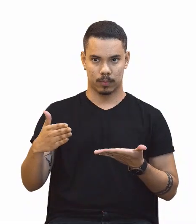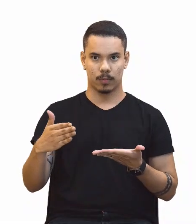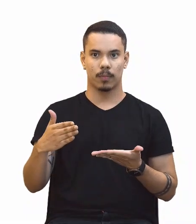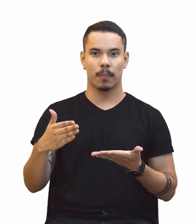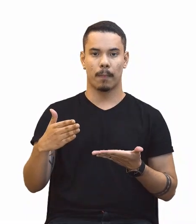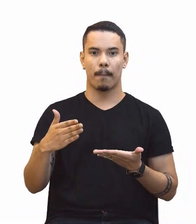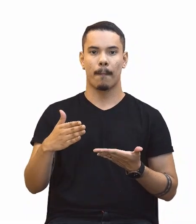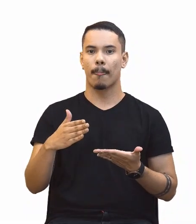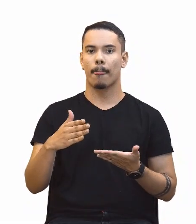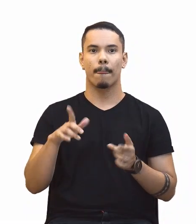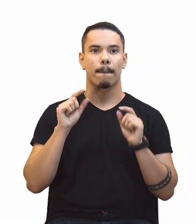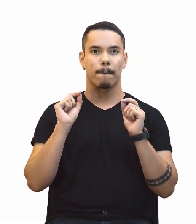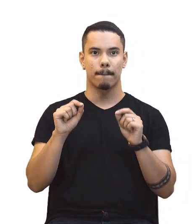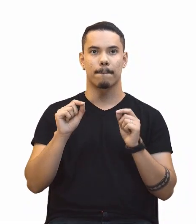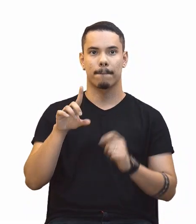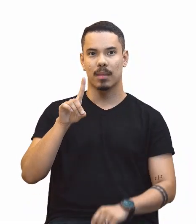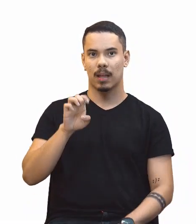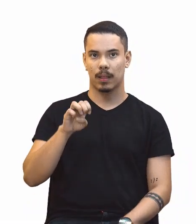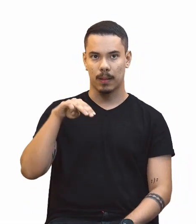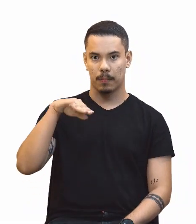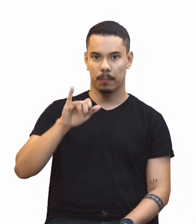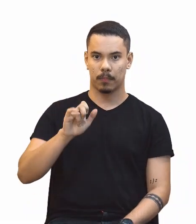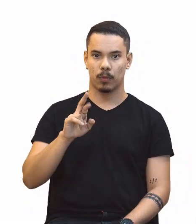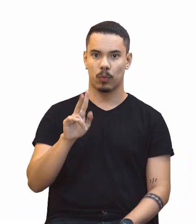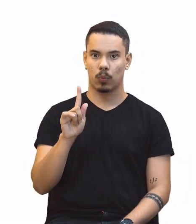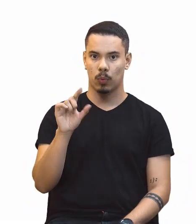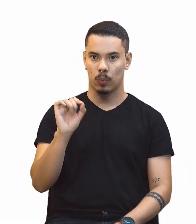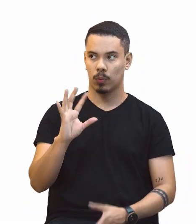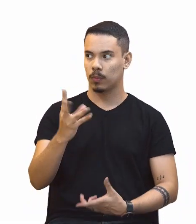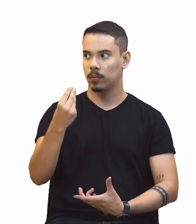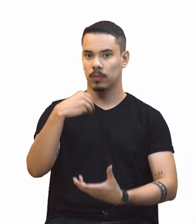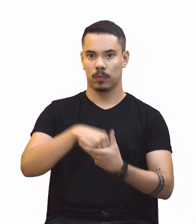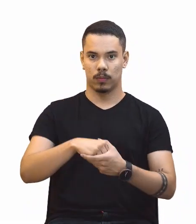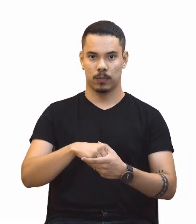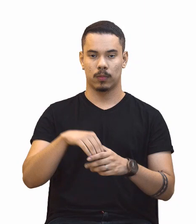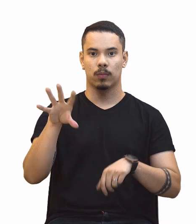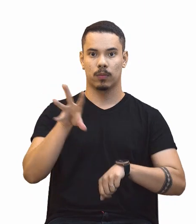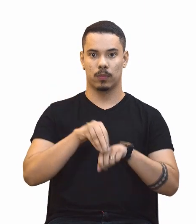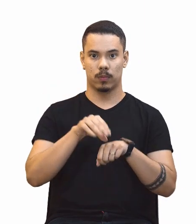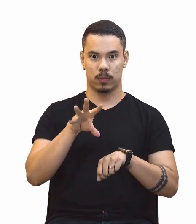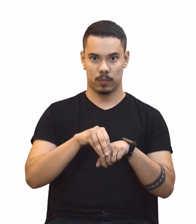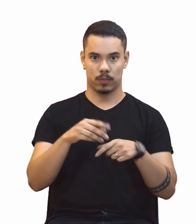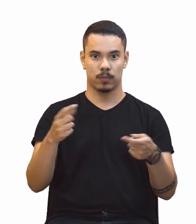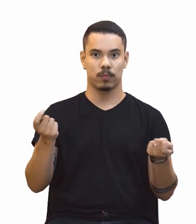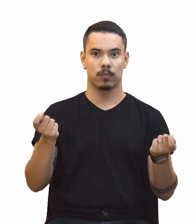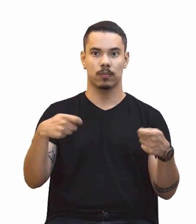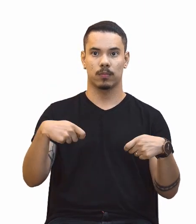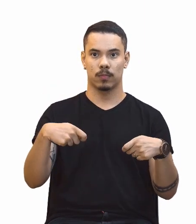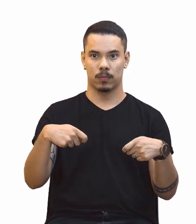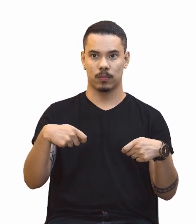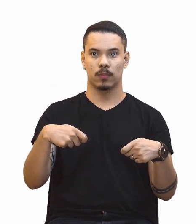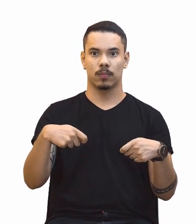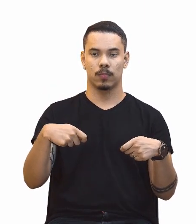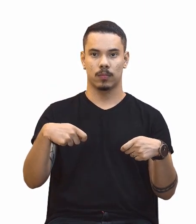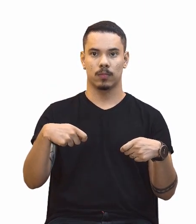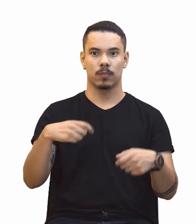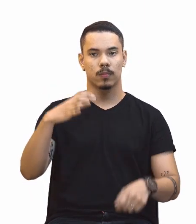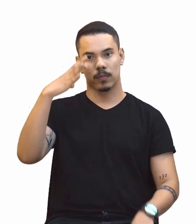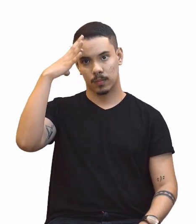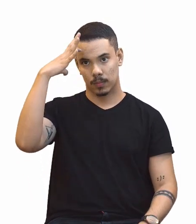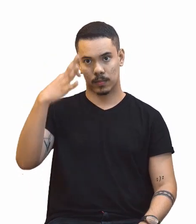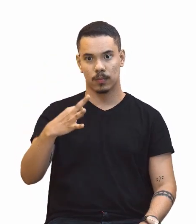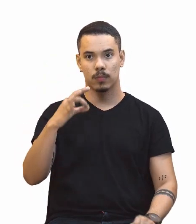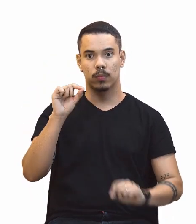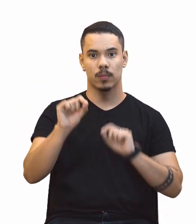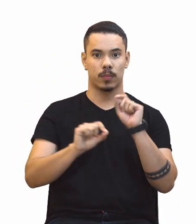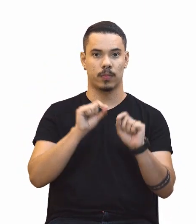que é o demiurgo. Dentro do processo do conhecimento, temos o seguinte: o